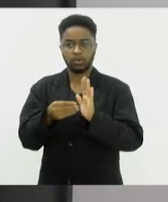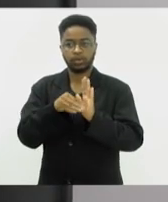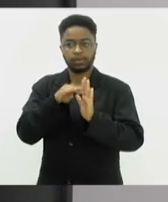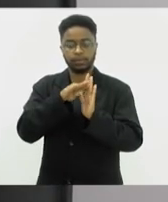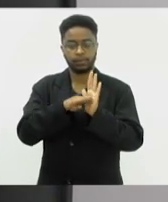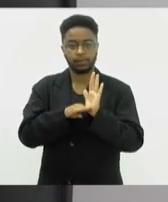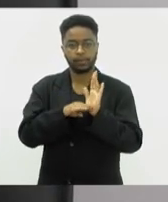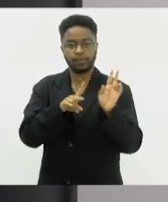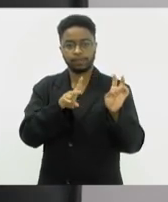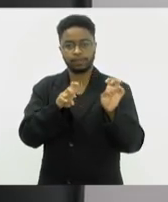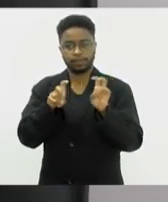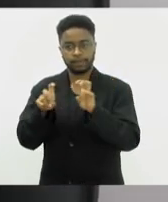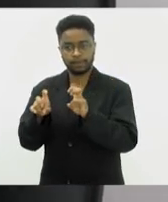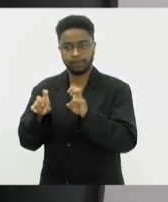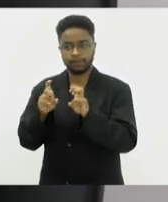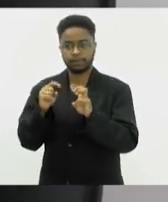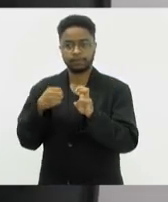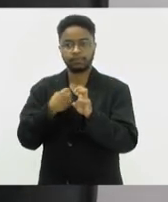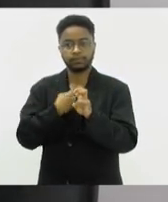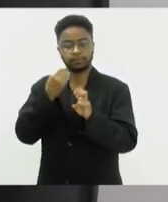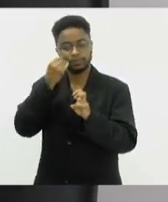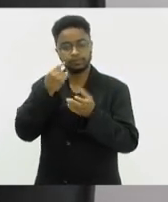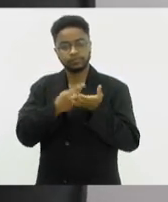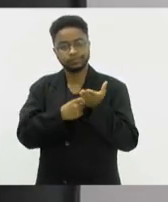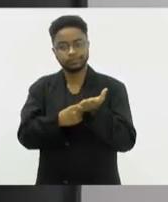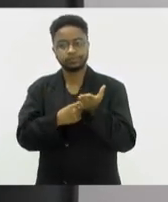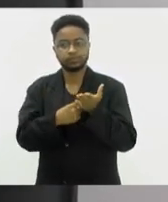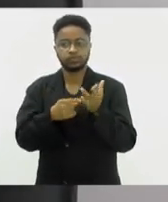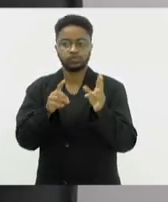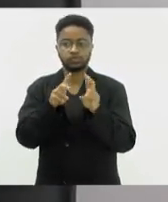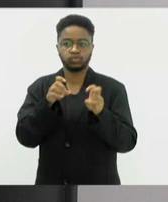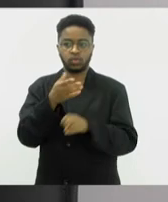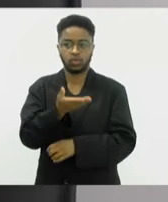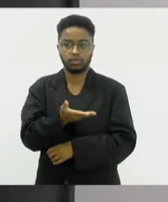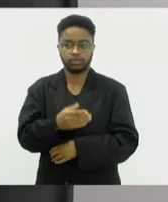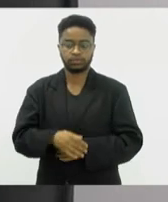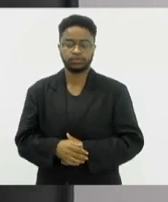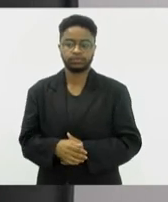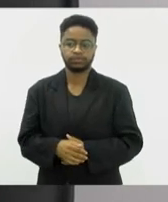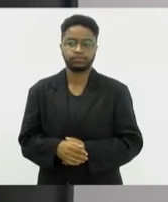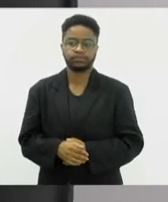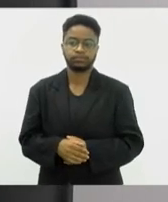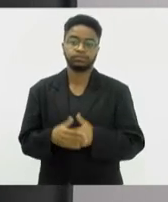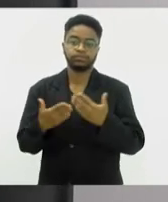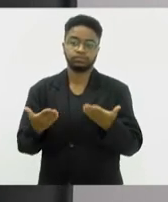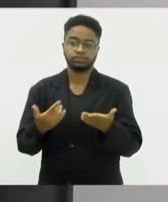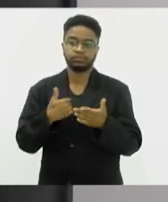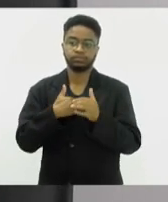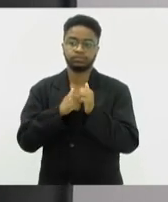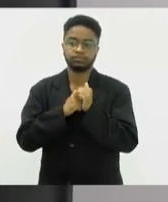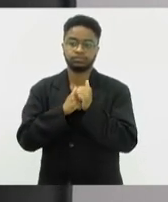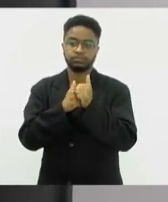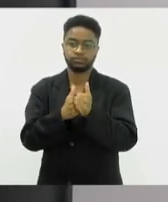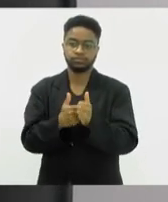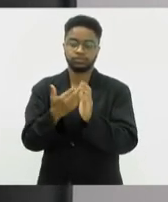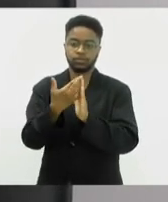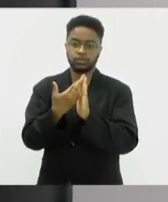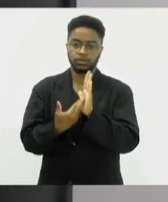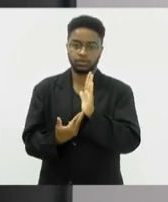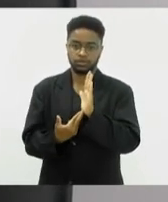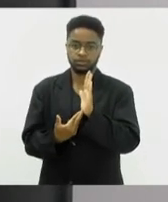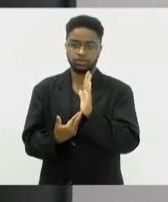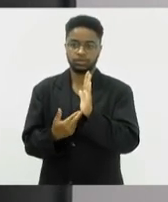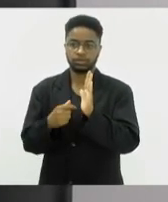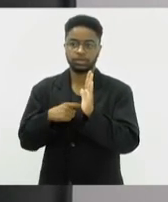tema para a gente firmar um conceito sobre isso. Então, eu acompanho o relator.